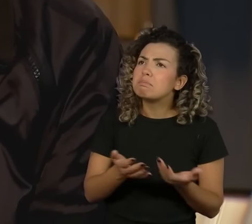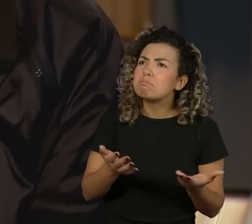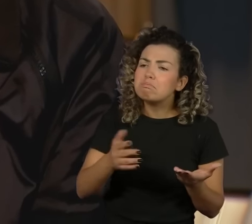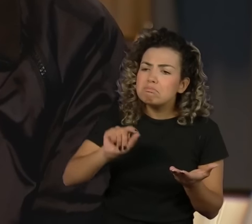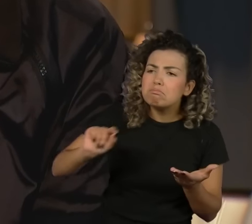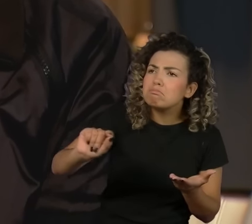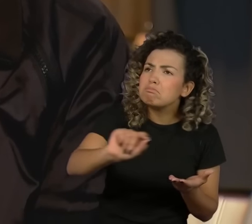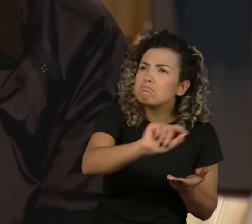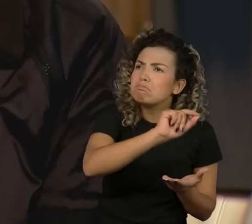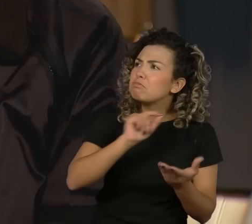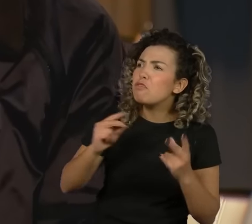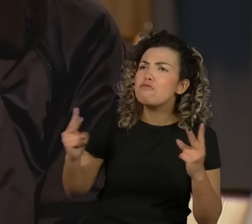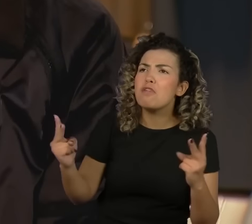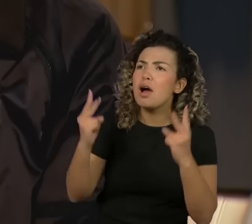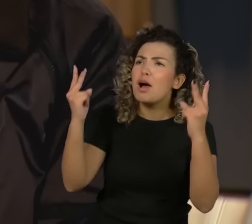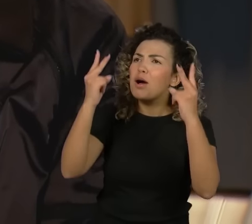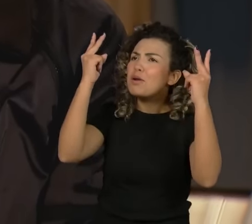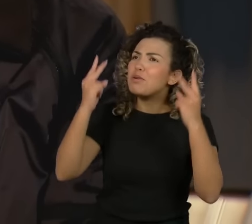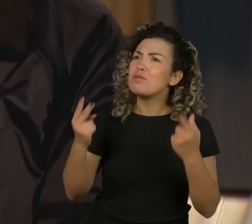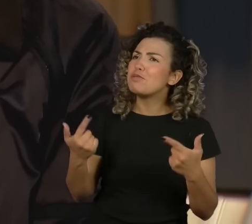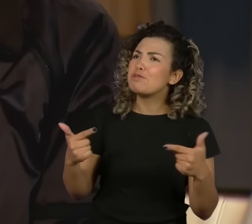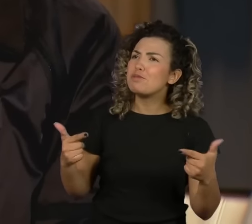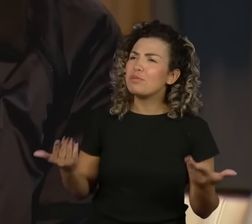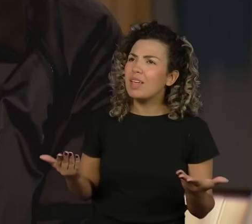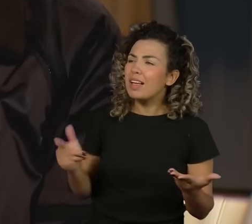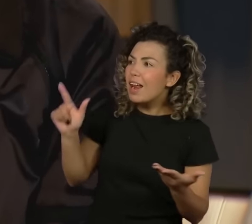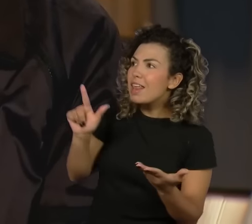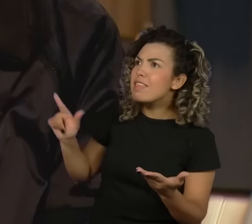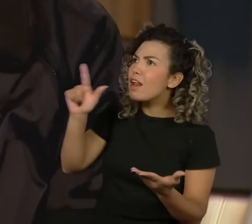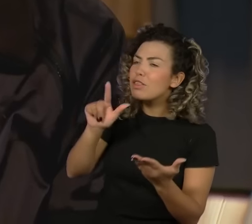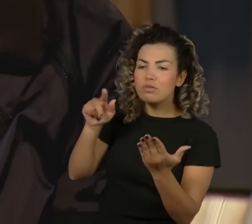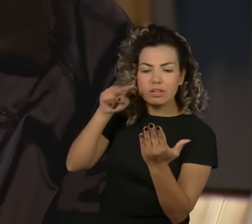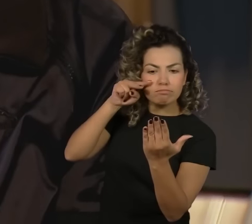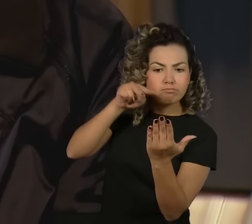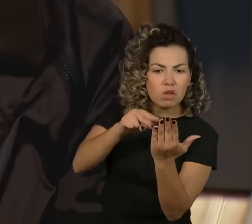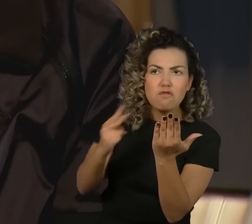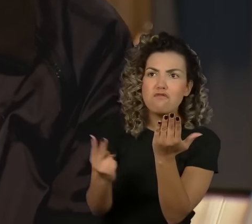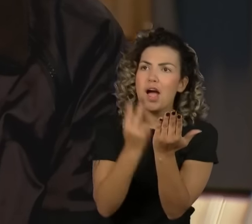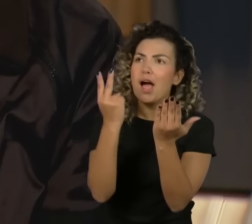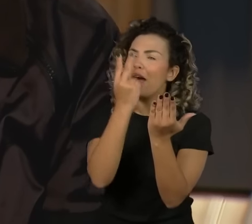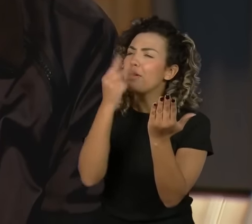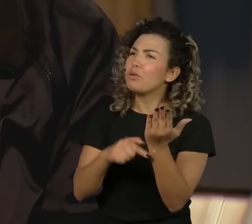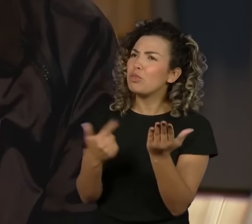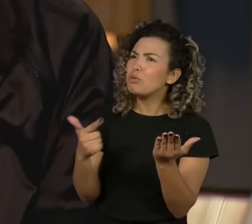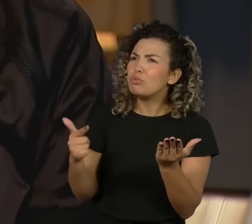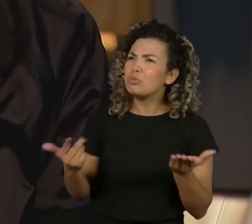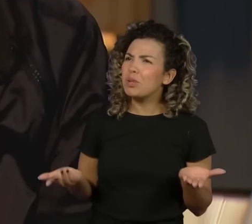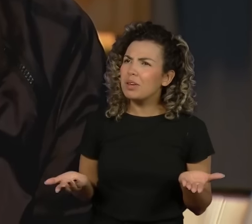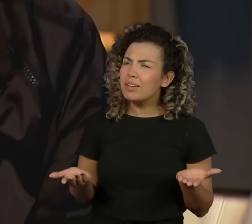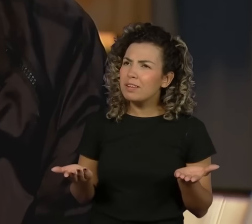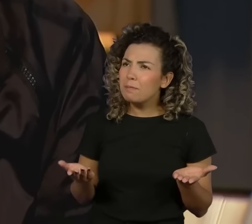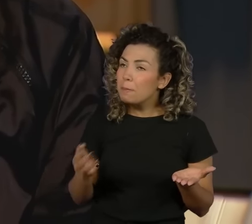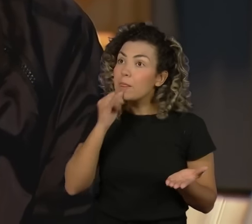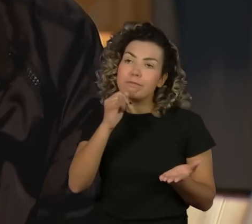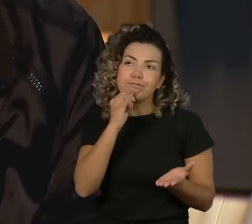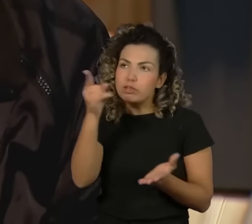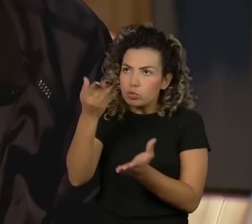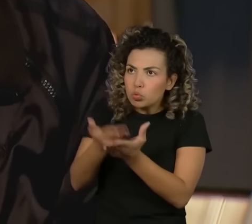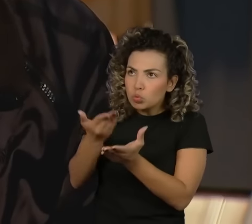valorizado pelo cânone da literatura. Não é. Se você for estudar literatura, provavelmente você não